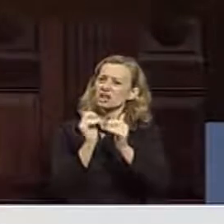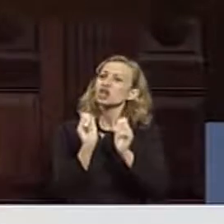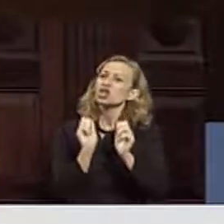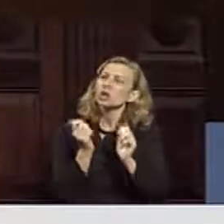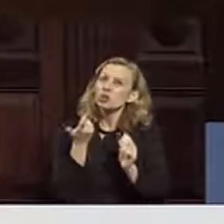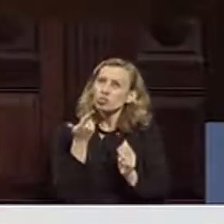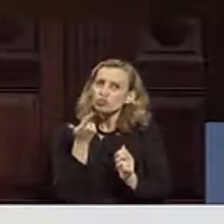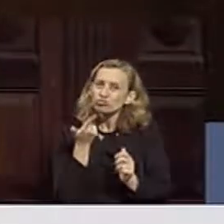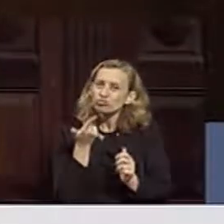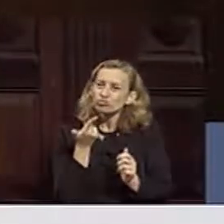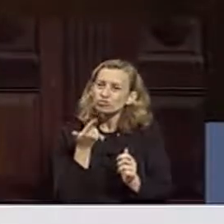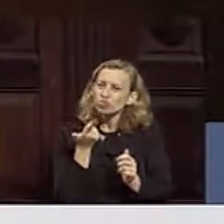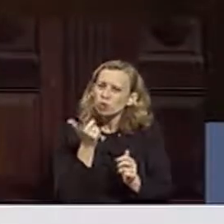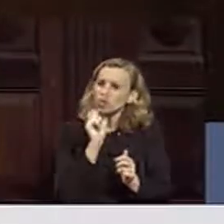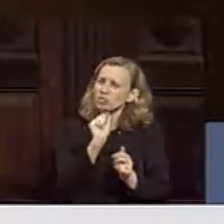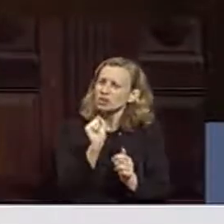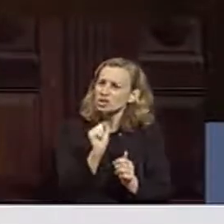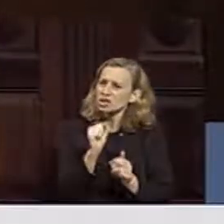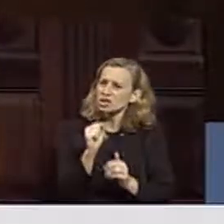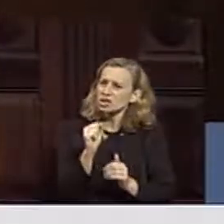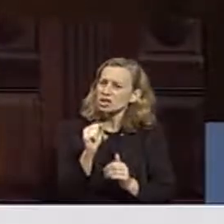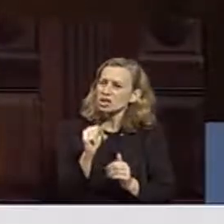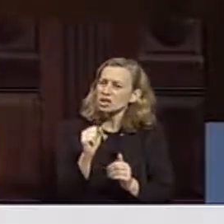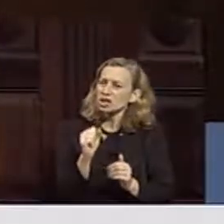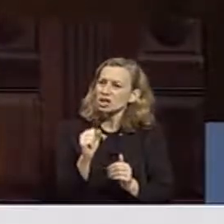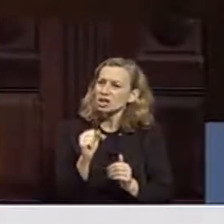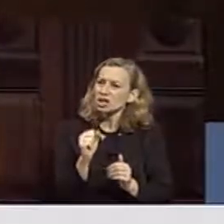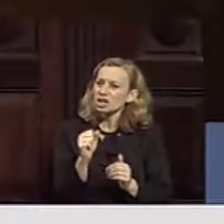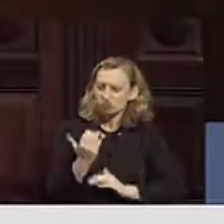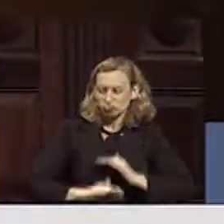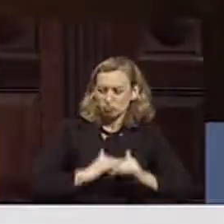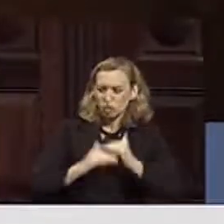construir no processo educativo